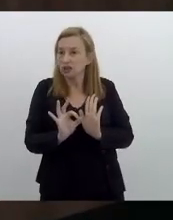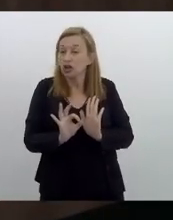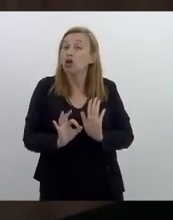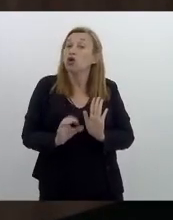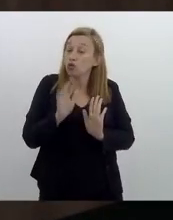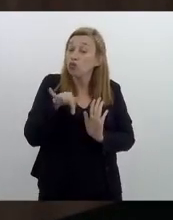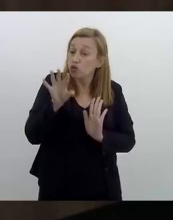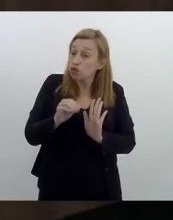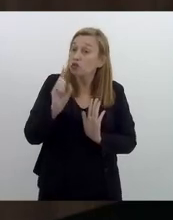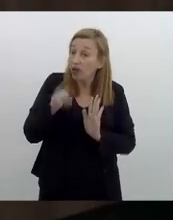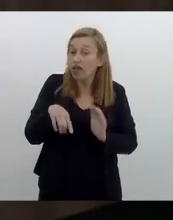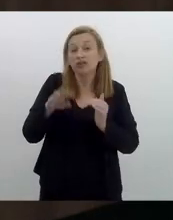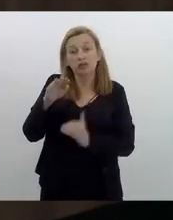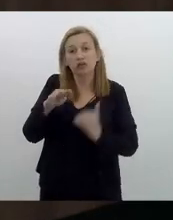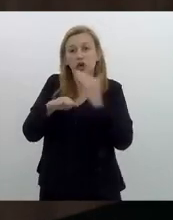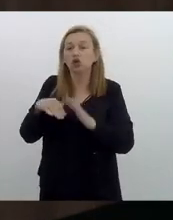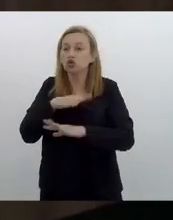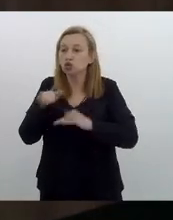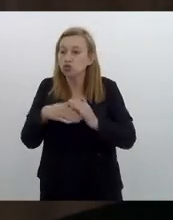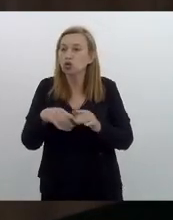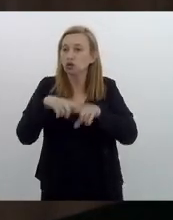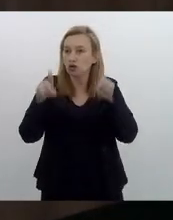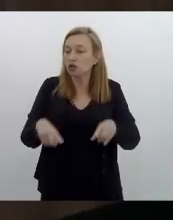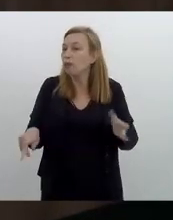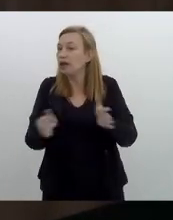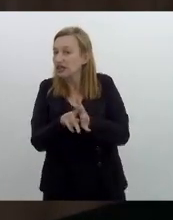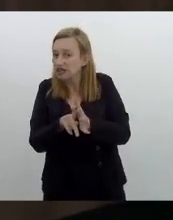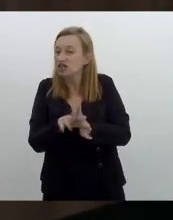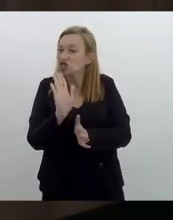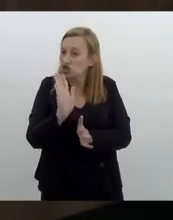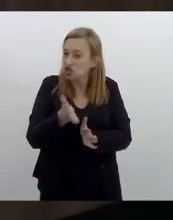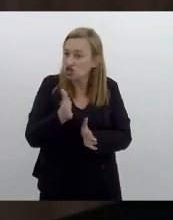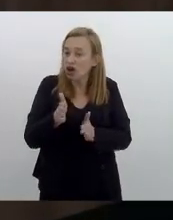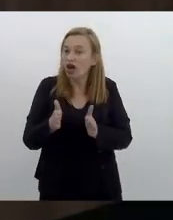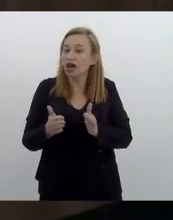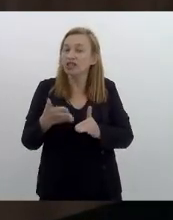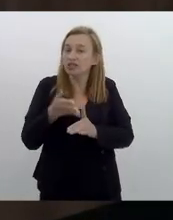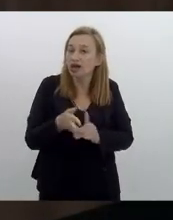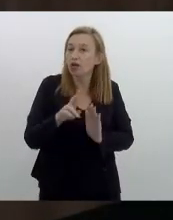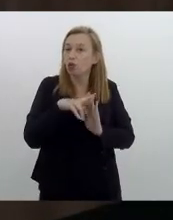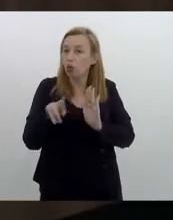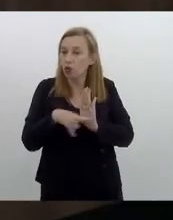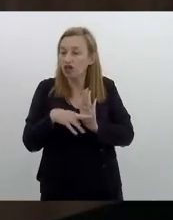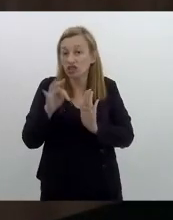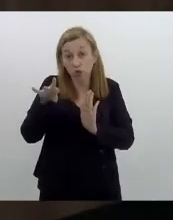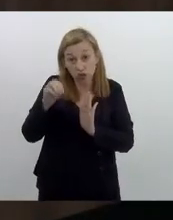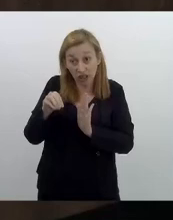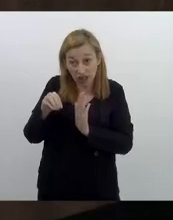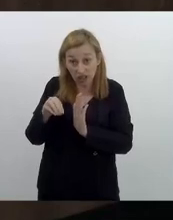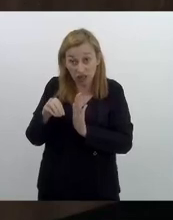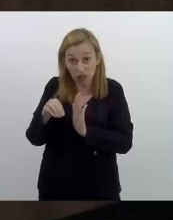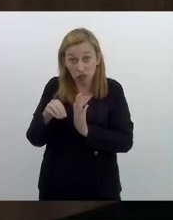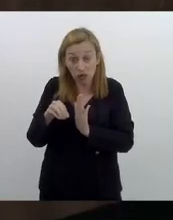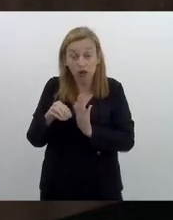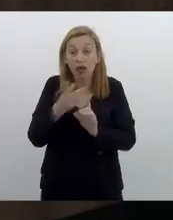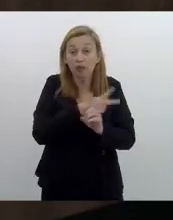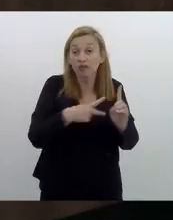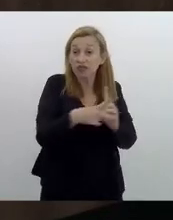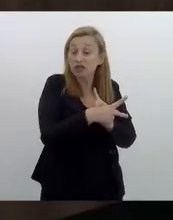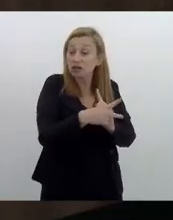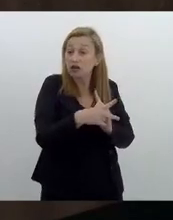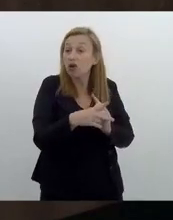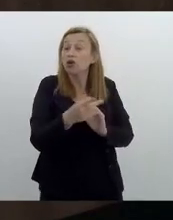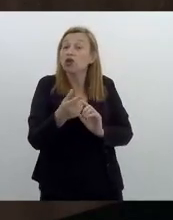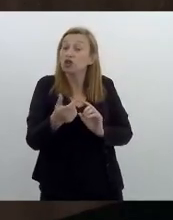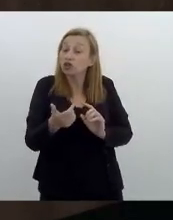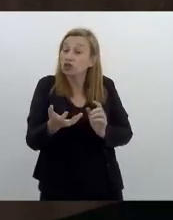fundo é superavitário Todos os servidores Que fazem parte dele Já entraram Com as regras Do teto Do regime geral Da previdência social O